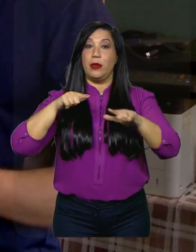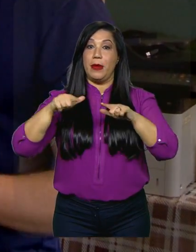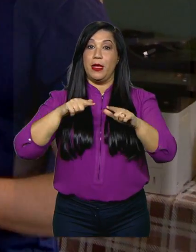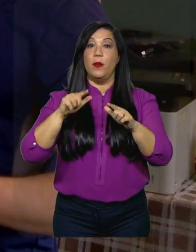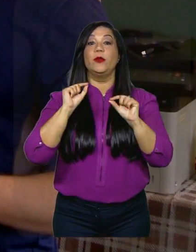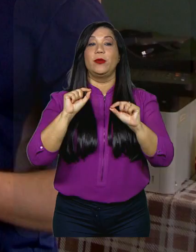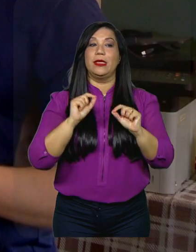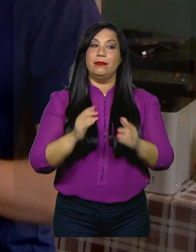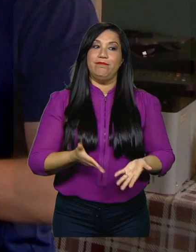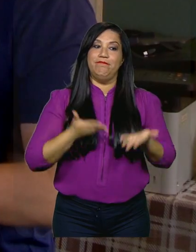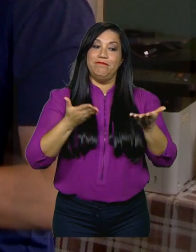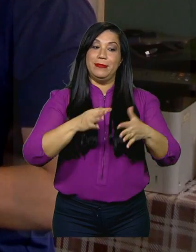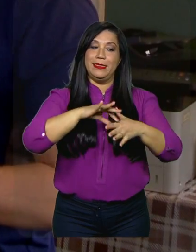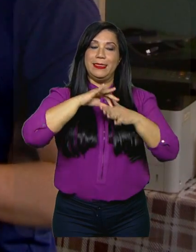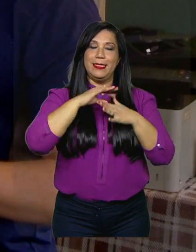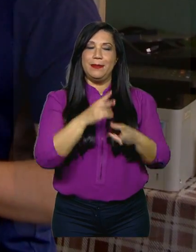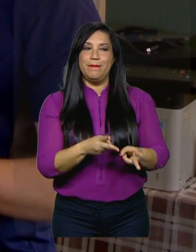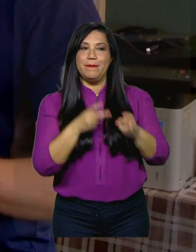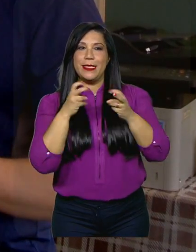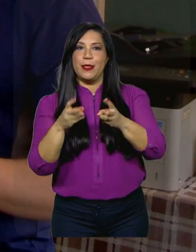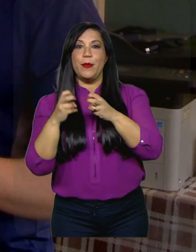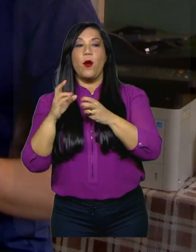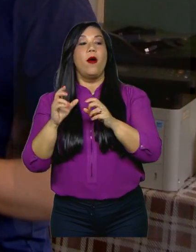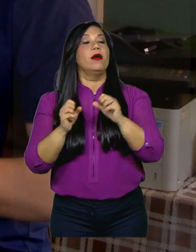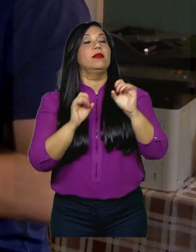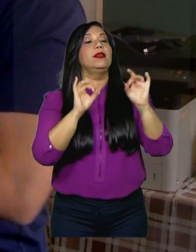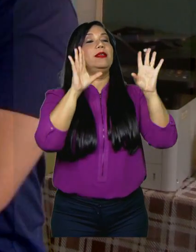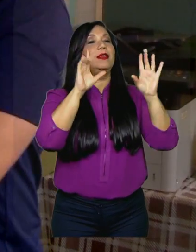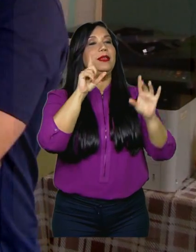liderança, né? A gente percebeu aquele que conseguia